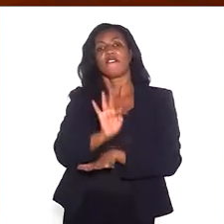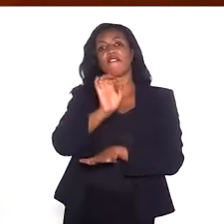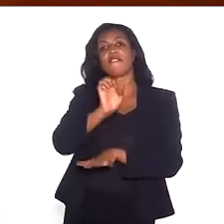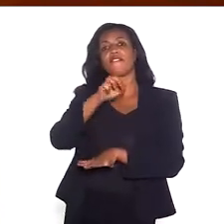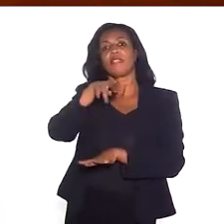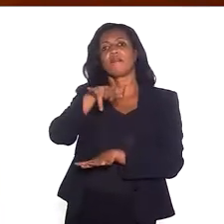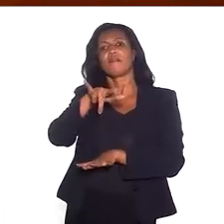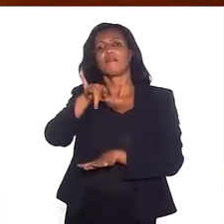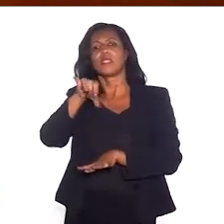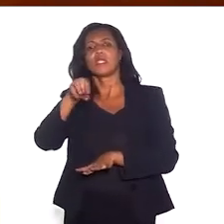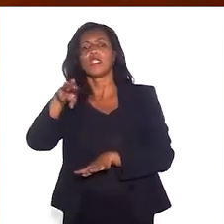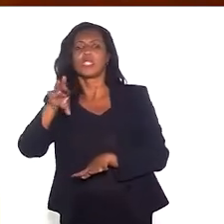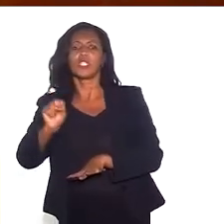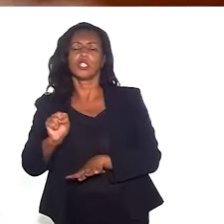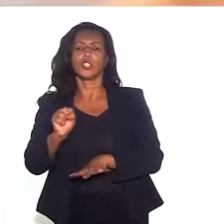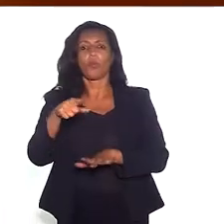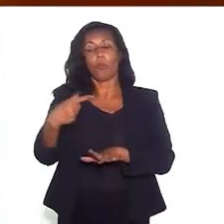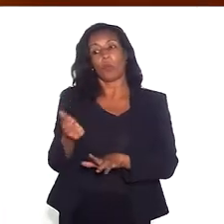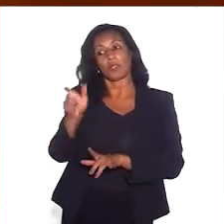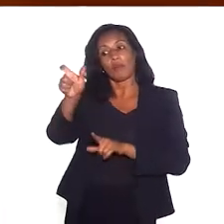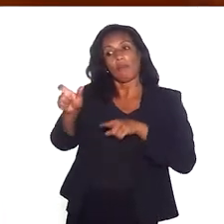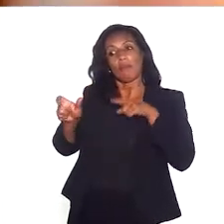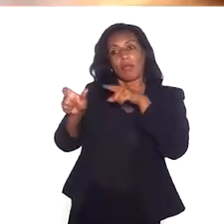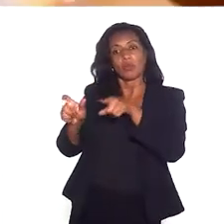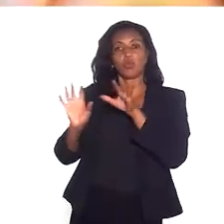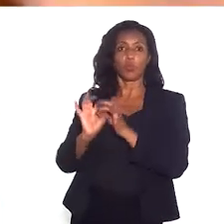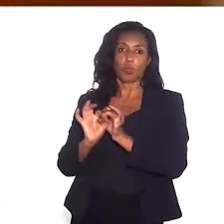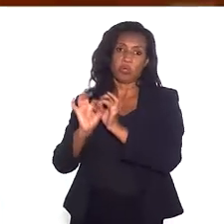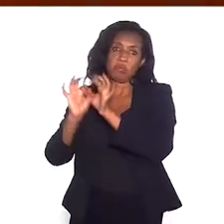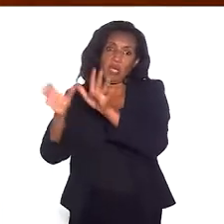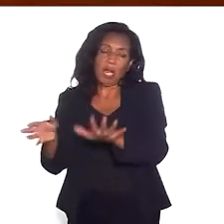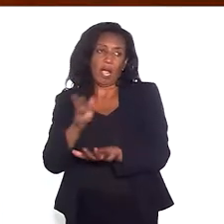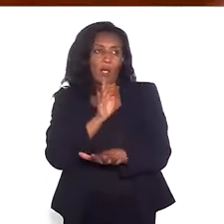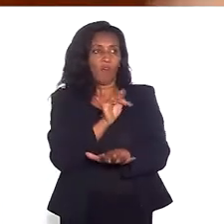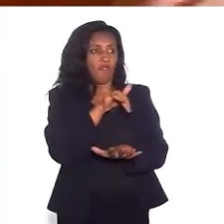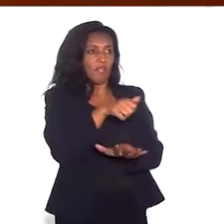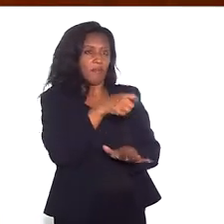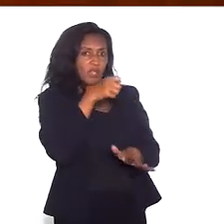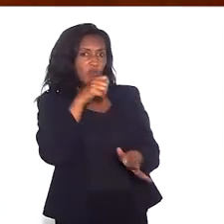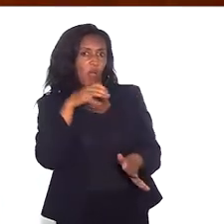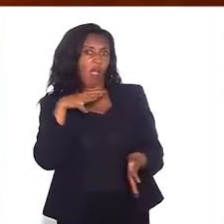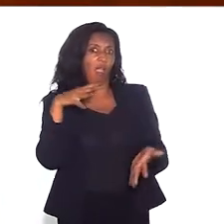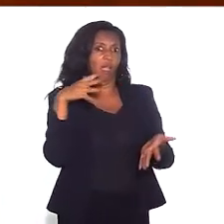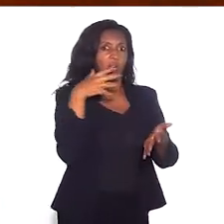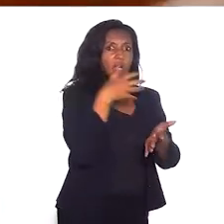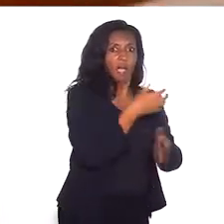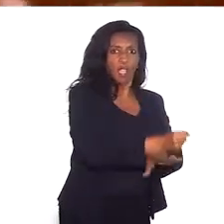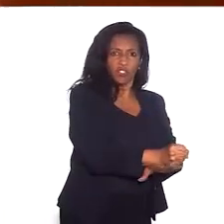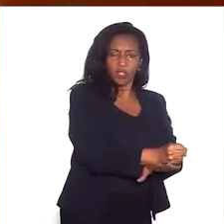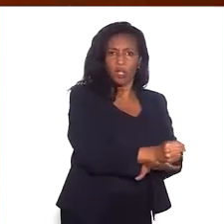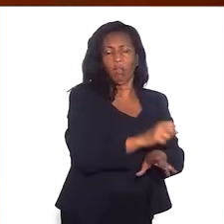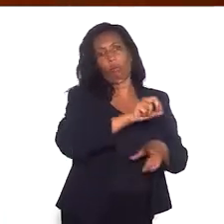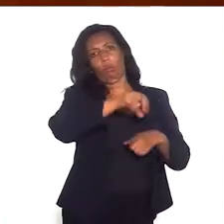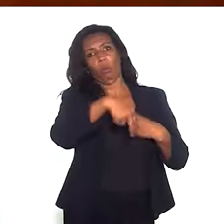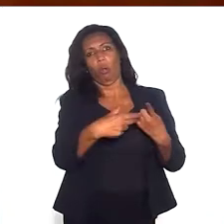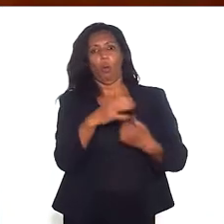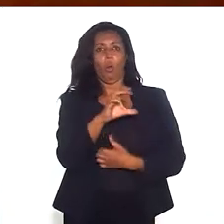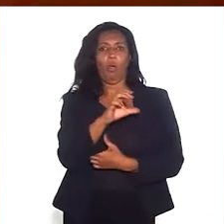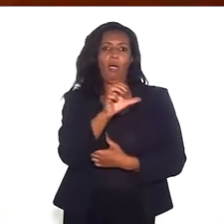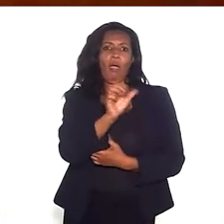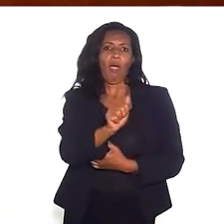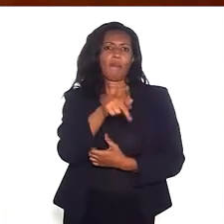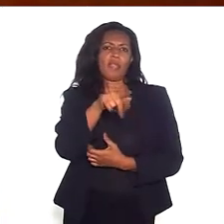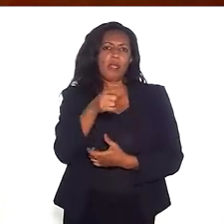diferentes feminismos, né? Então, ele pode se associar mais a um feminismo liberal, a um feminismo radical, a um